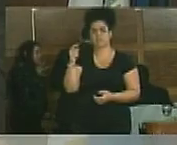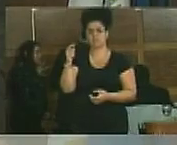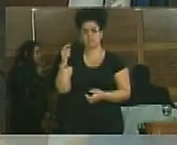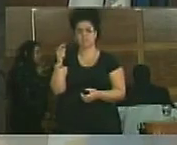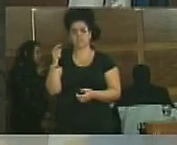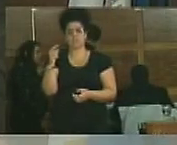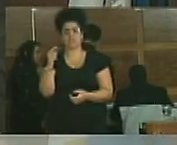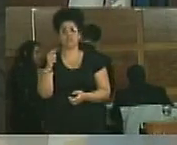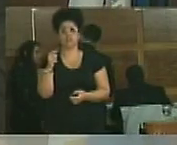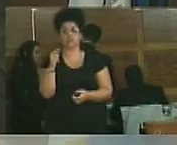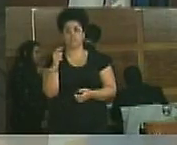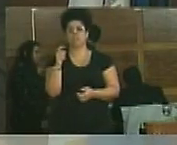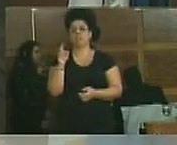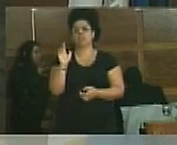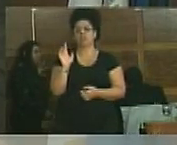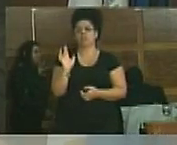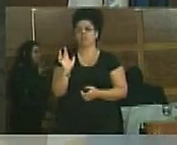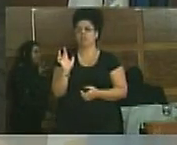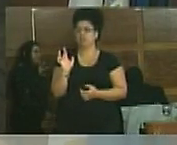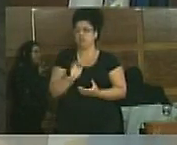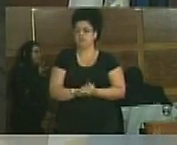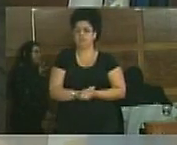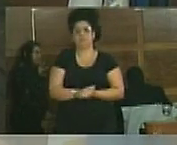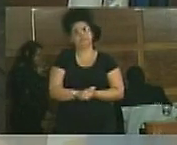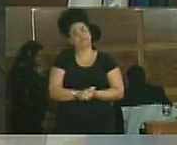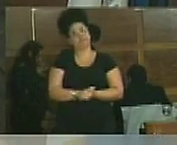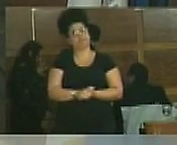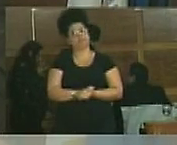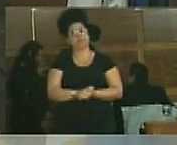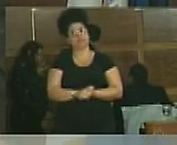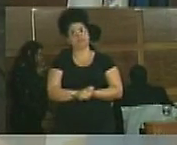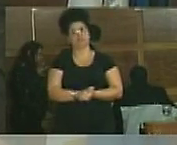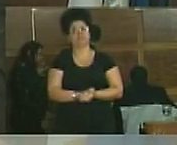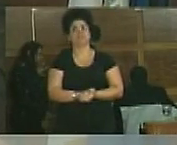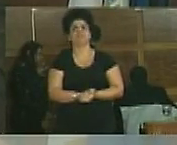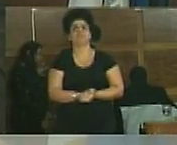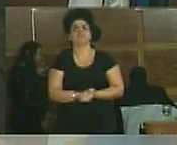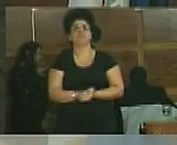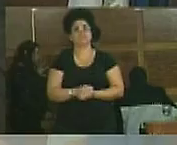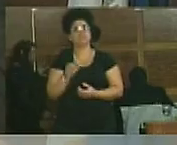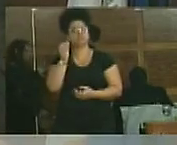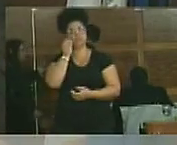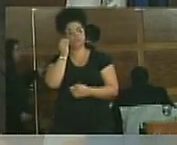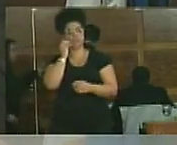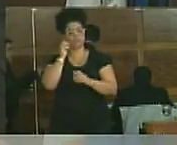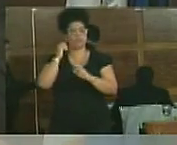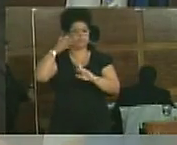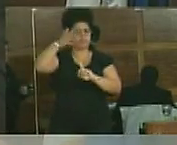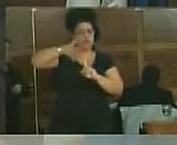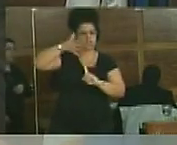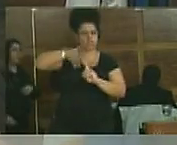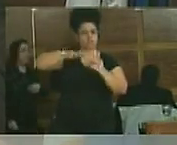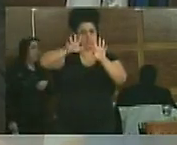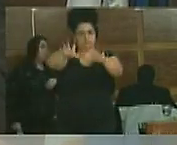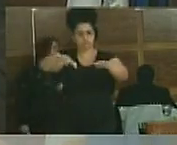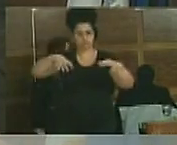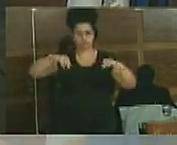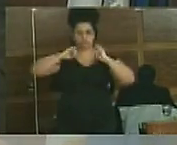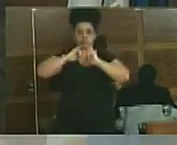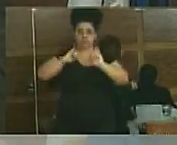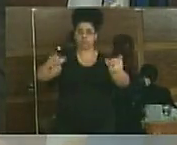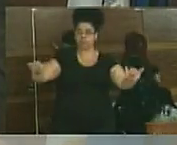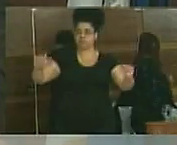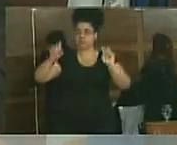é promover o evento que abra espaço para debate sobre o suicídio e divulgar que